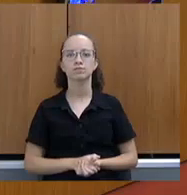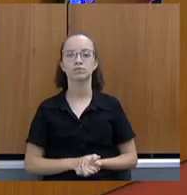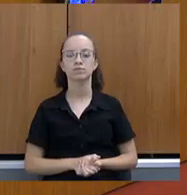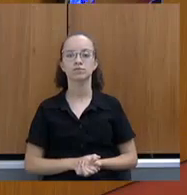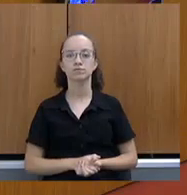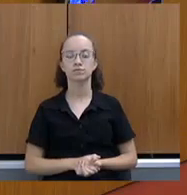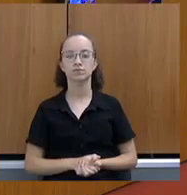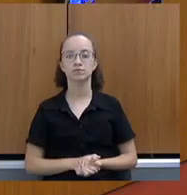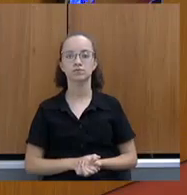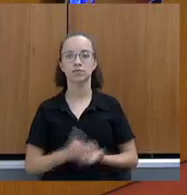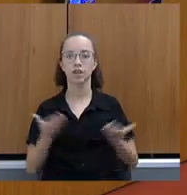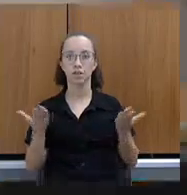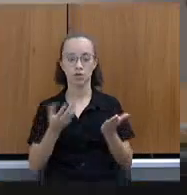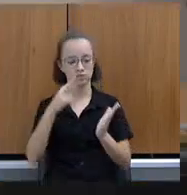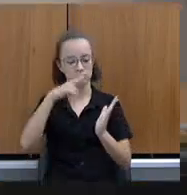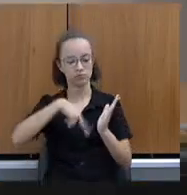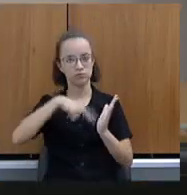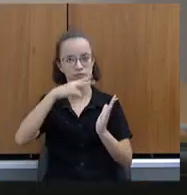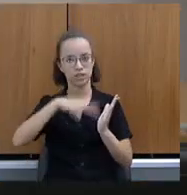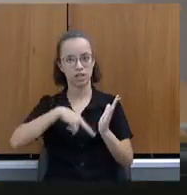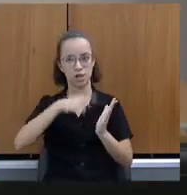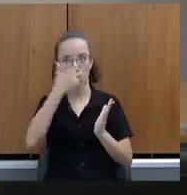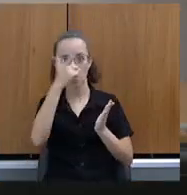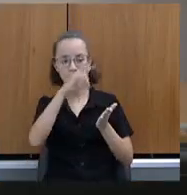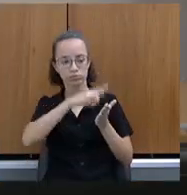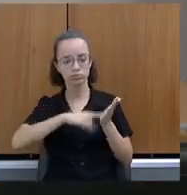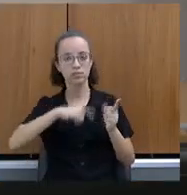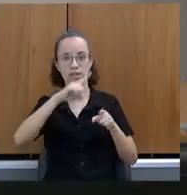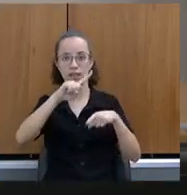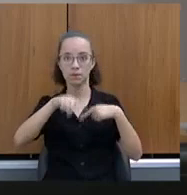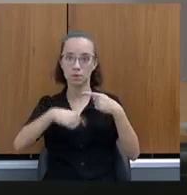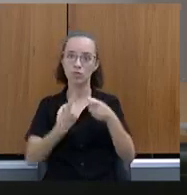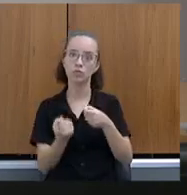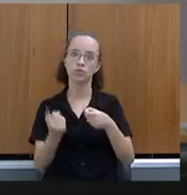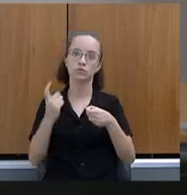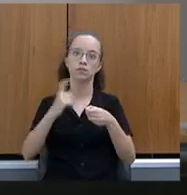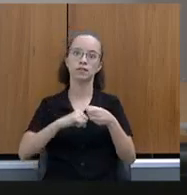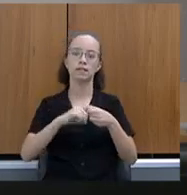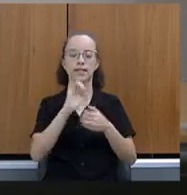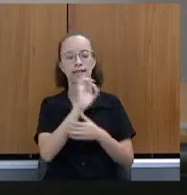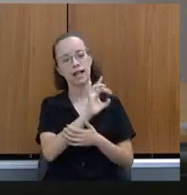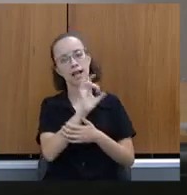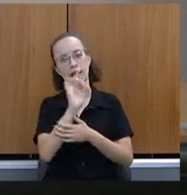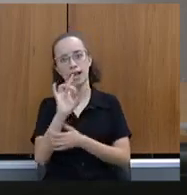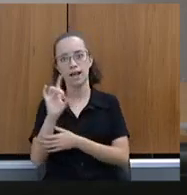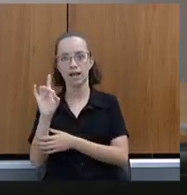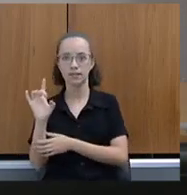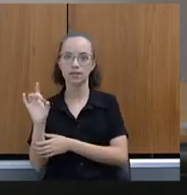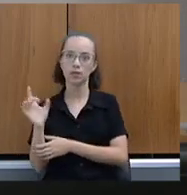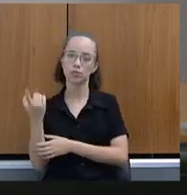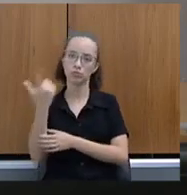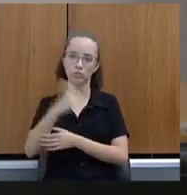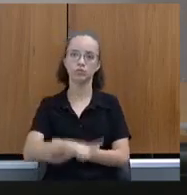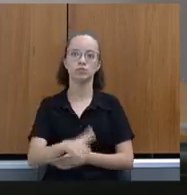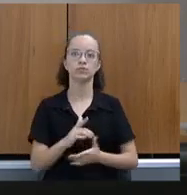farei a leitura dos demais requerimentos depois Voltaremos cada um por sua vez